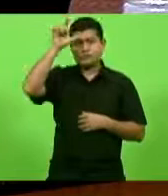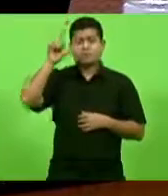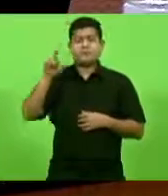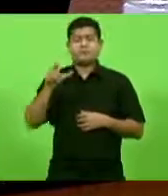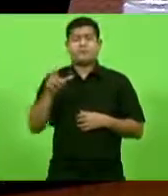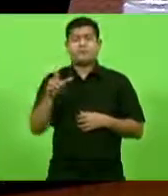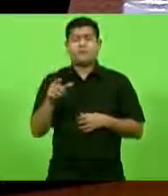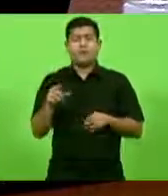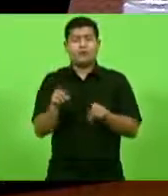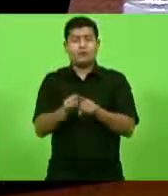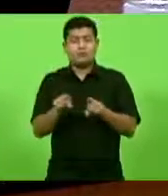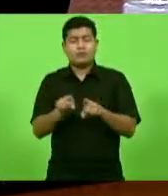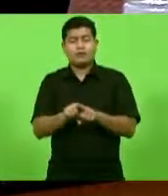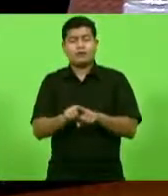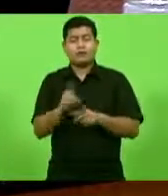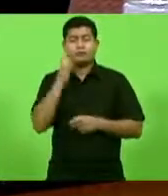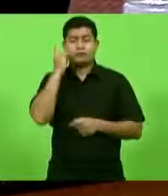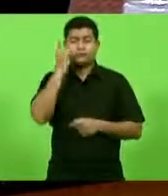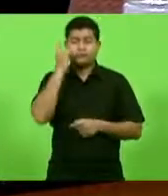deputado,